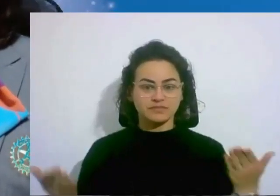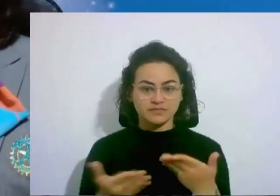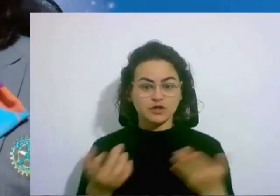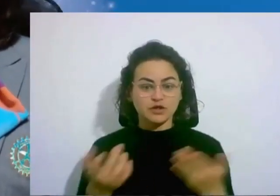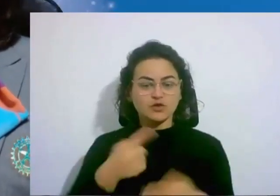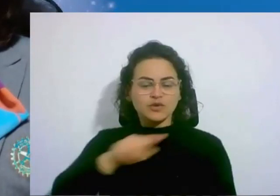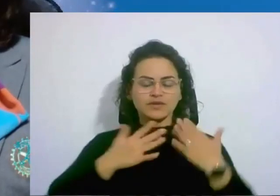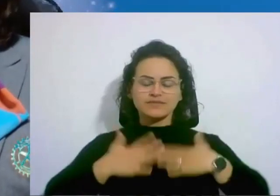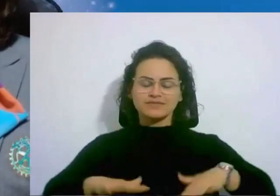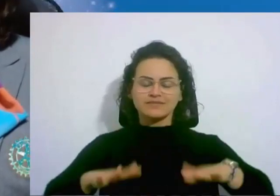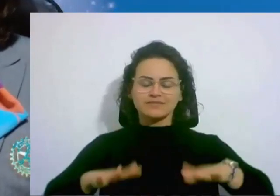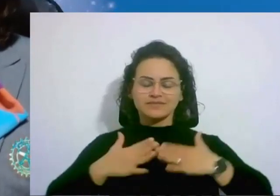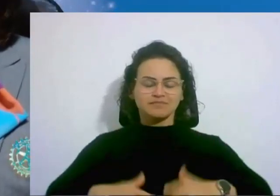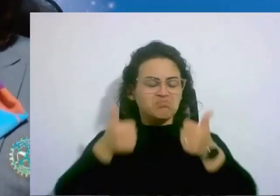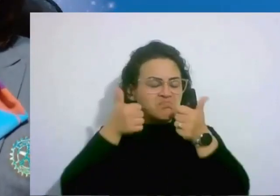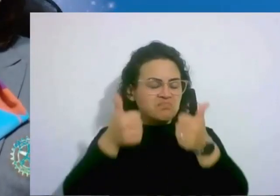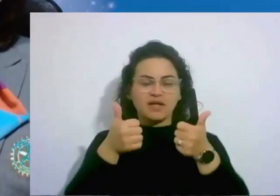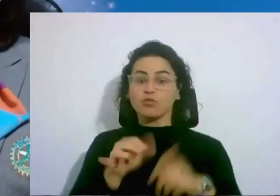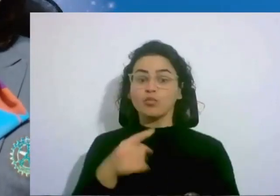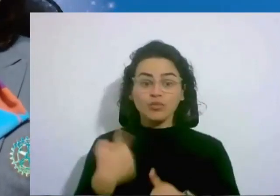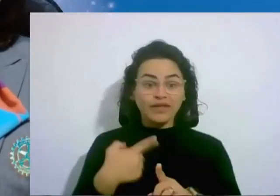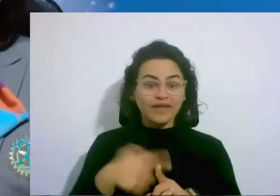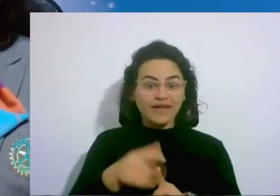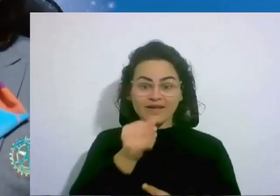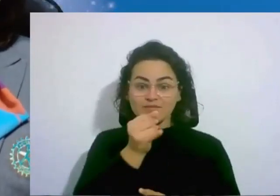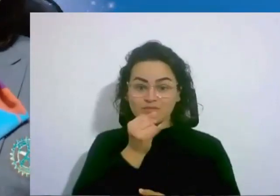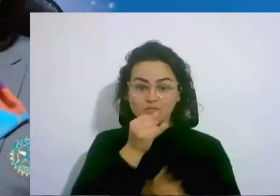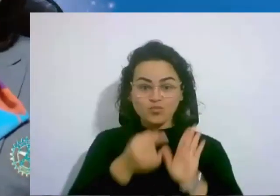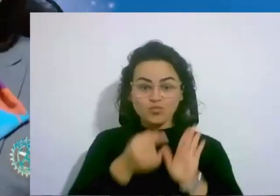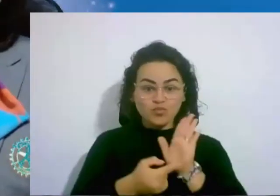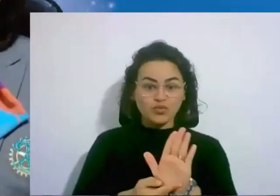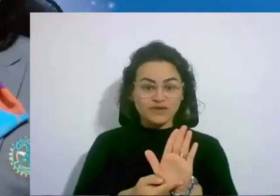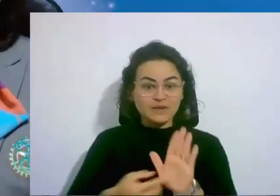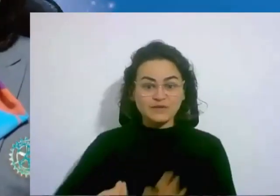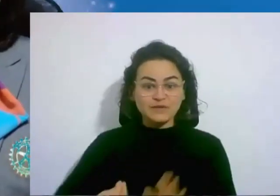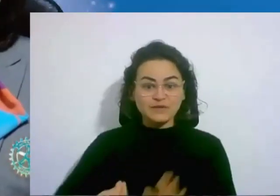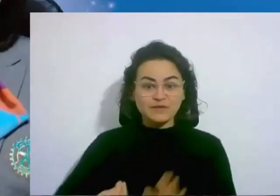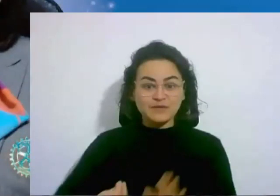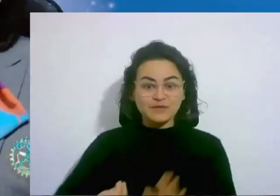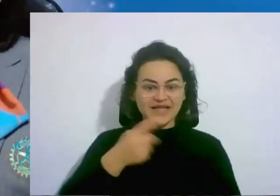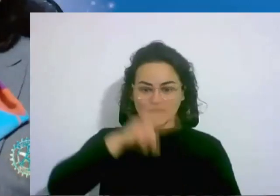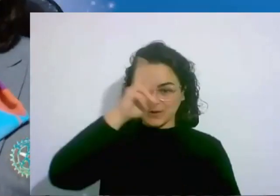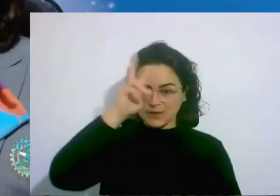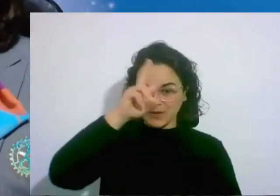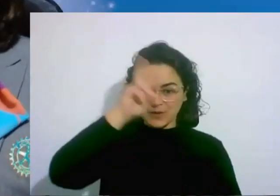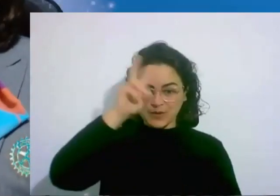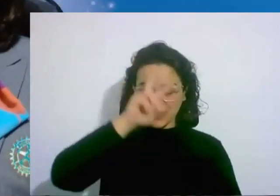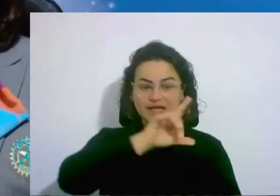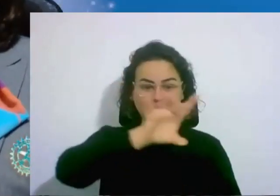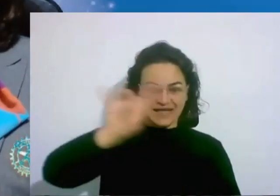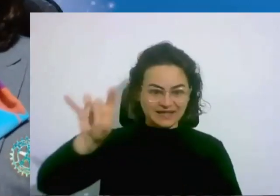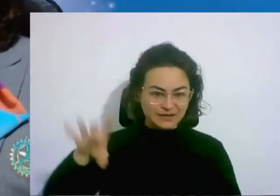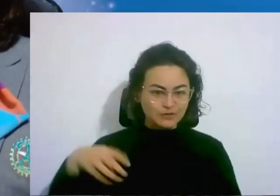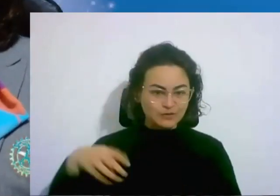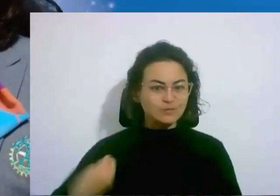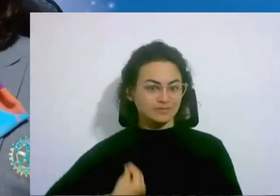né? Que exemplos de vida, que quando a gente conta exemplos de vida, ele